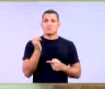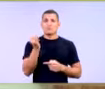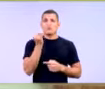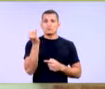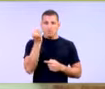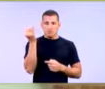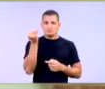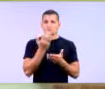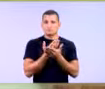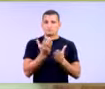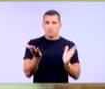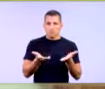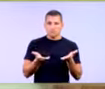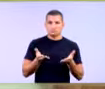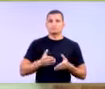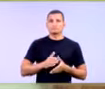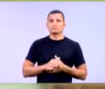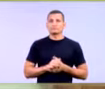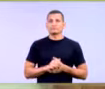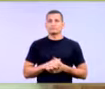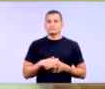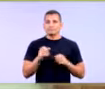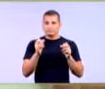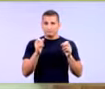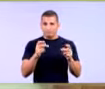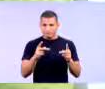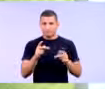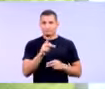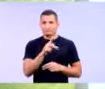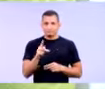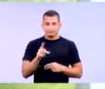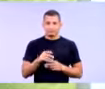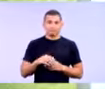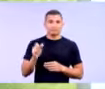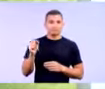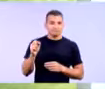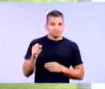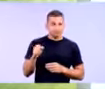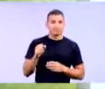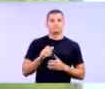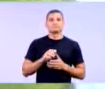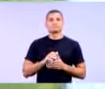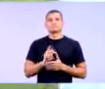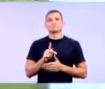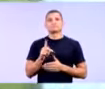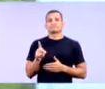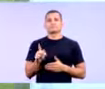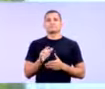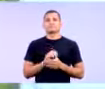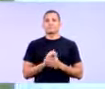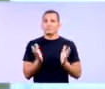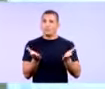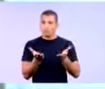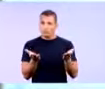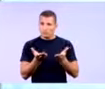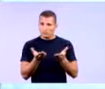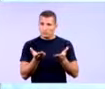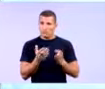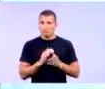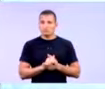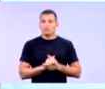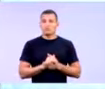importante dessa aula de hoje. Não é isso, professora? Sim, professora Ariadne. E hoje, todo o trabalho